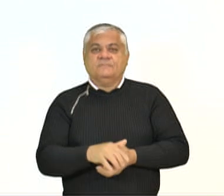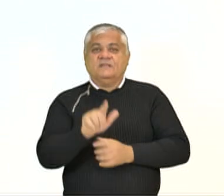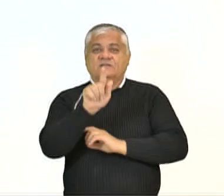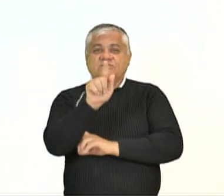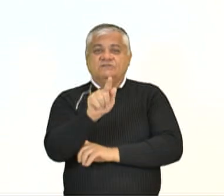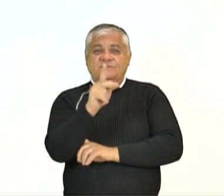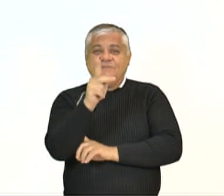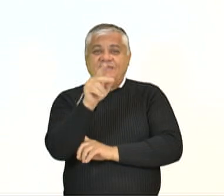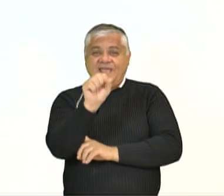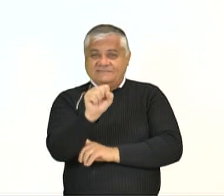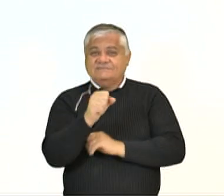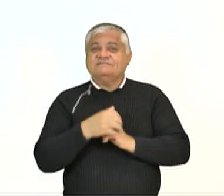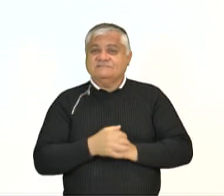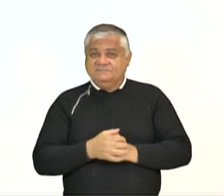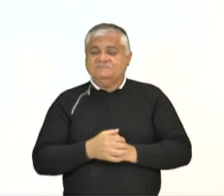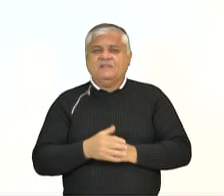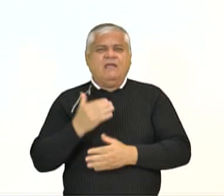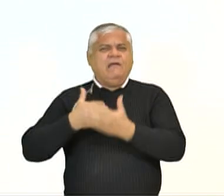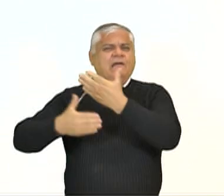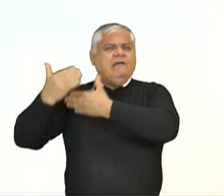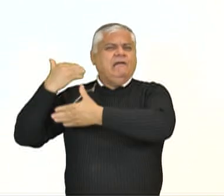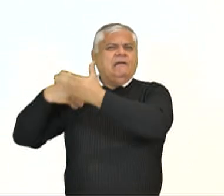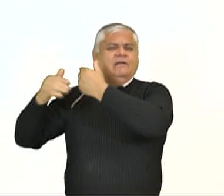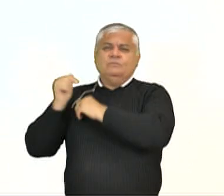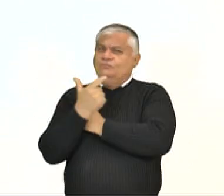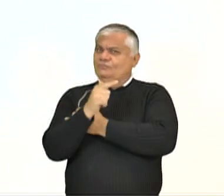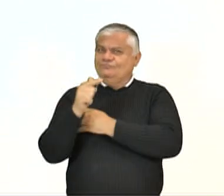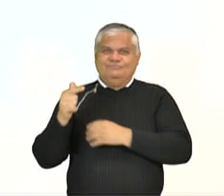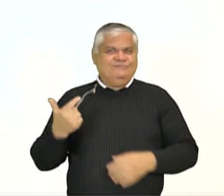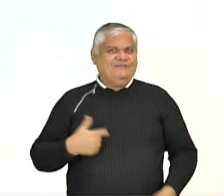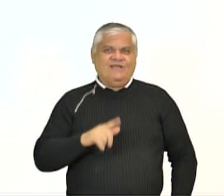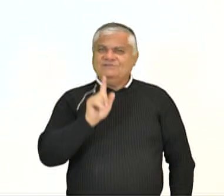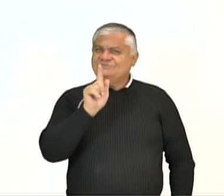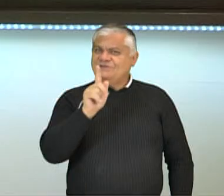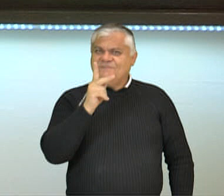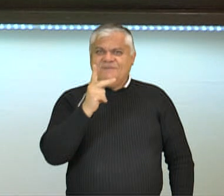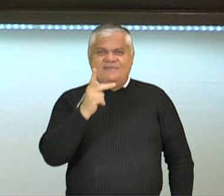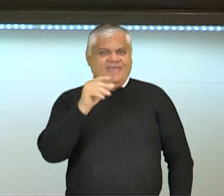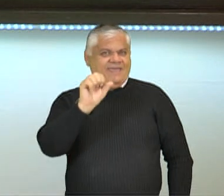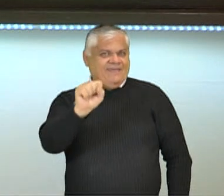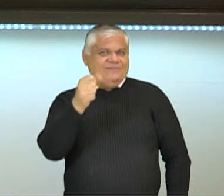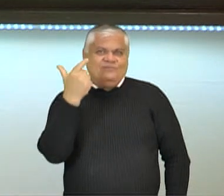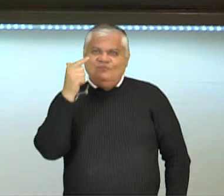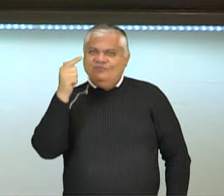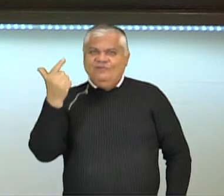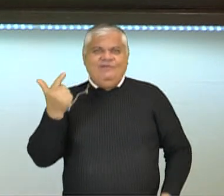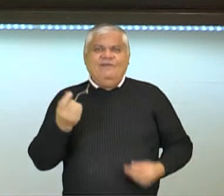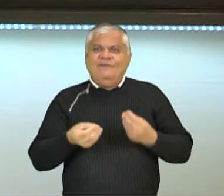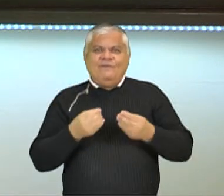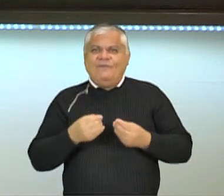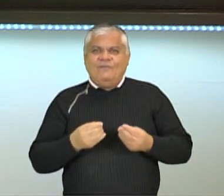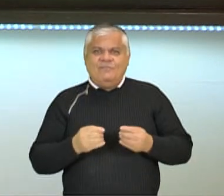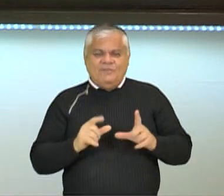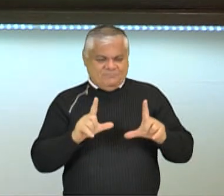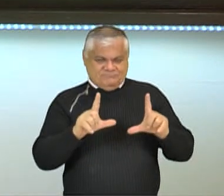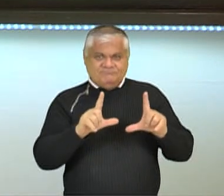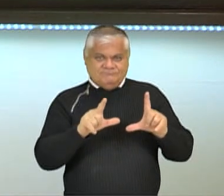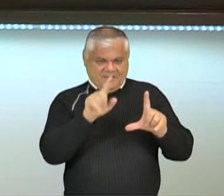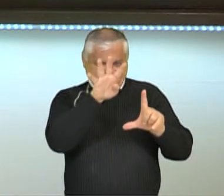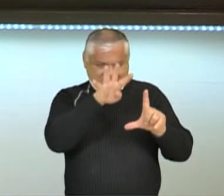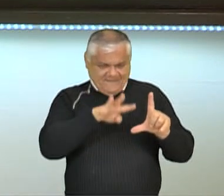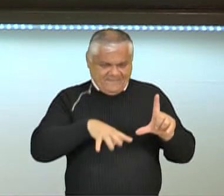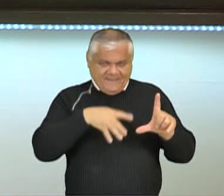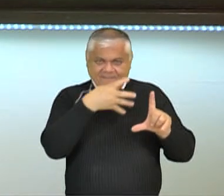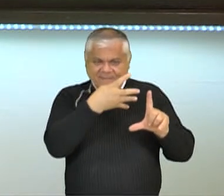GPS. Então, antigamente, né, a gente não tinha esse mecanismo, essa tecnologia, e hoje em dia a gente dispõe